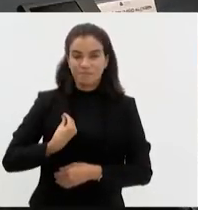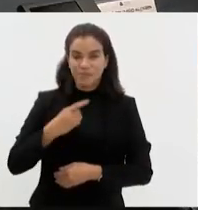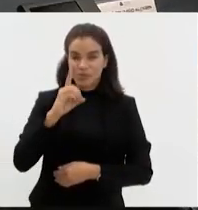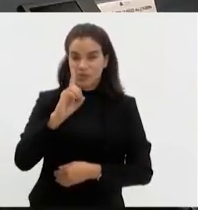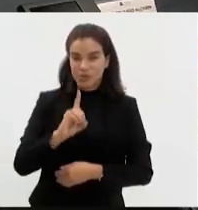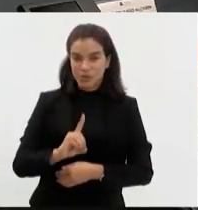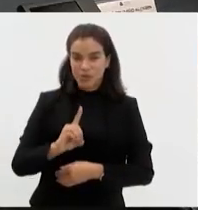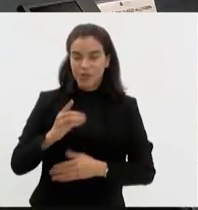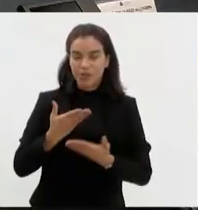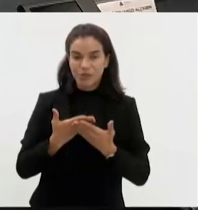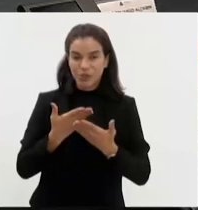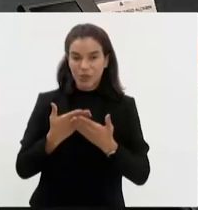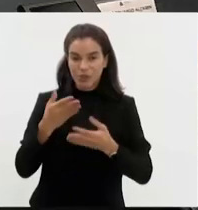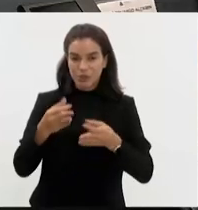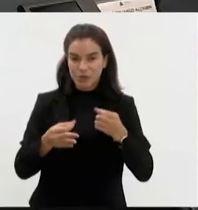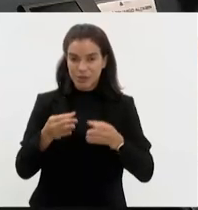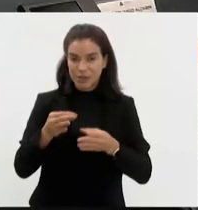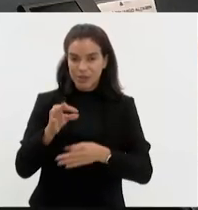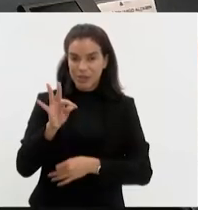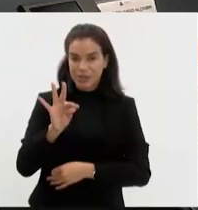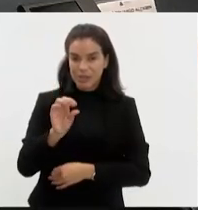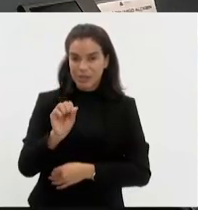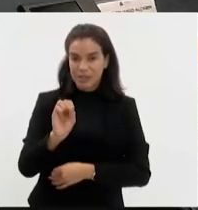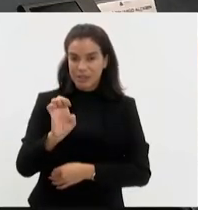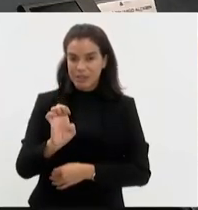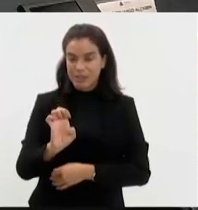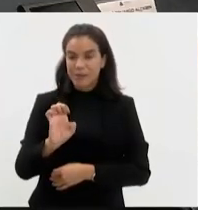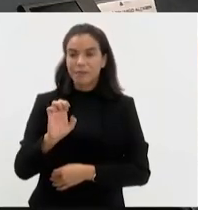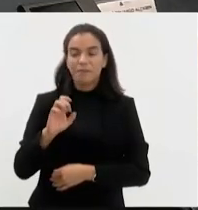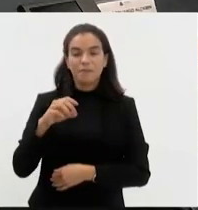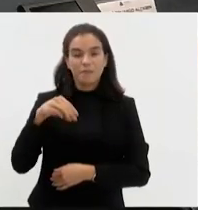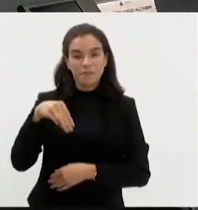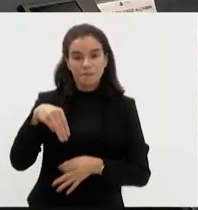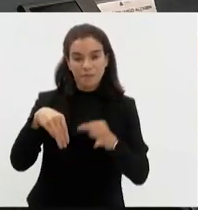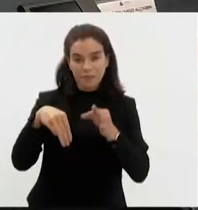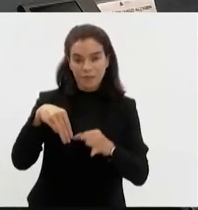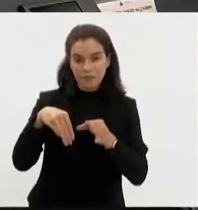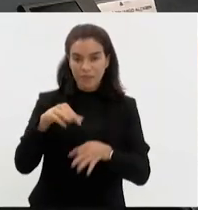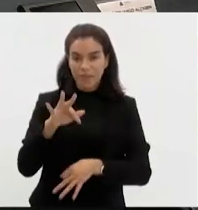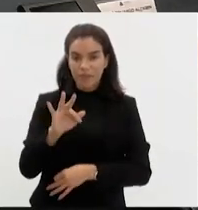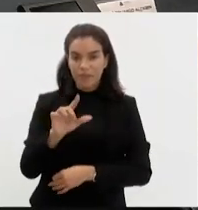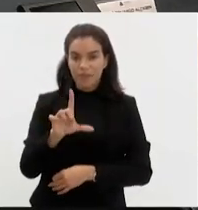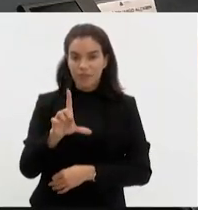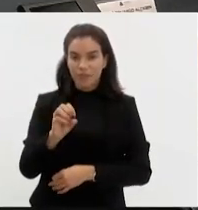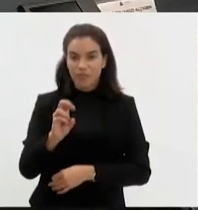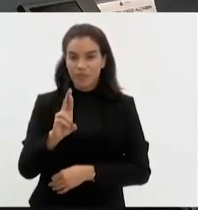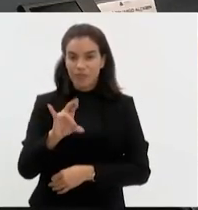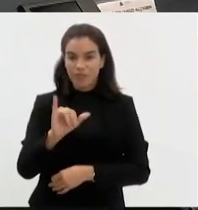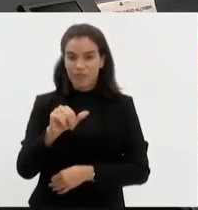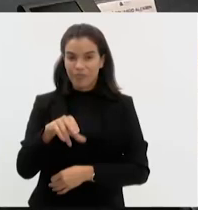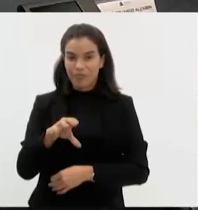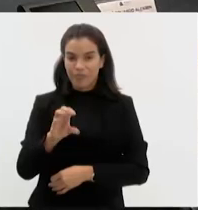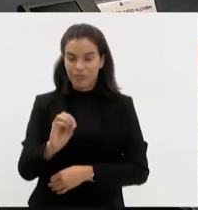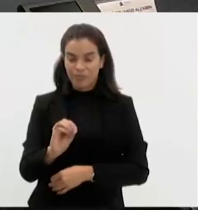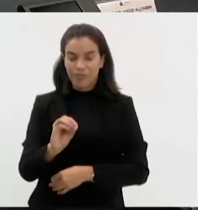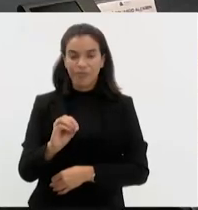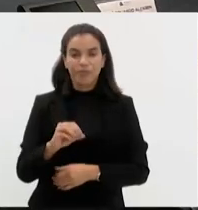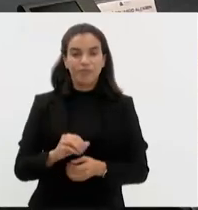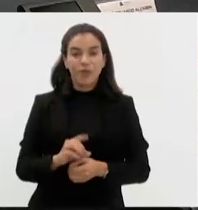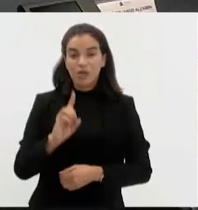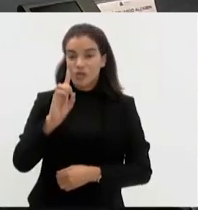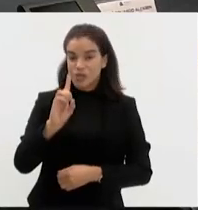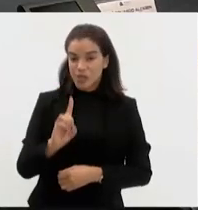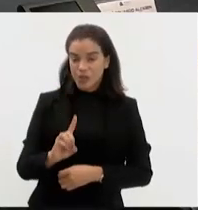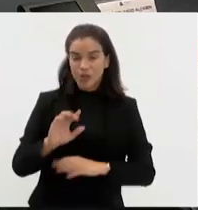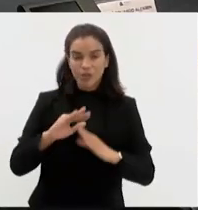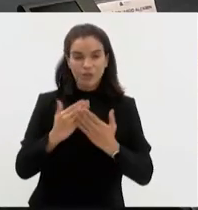judiciária Eleitoral do TSE Ministro Floriano de Azevedo também o diretor da Escola